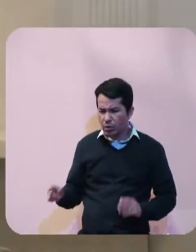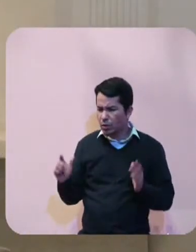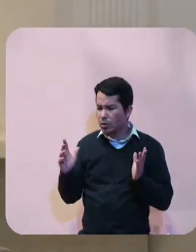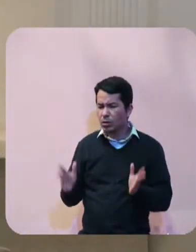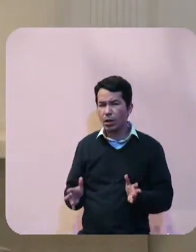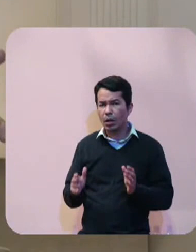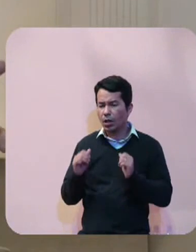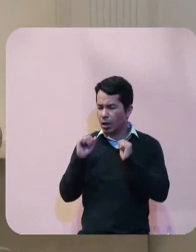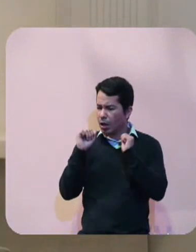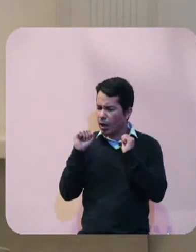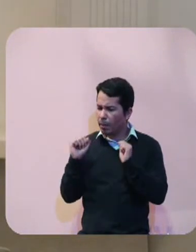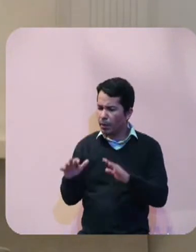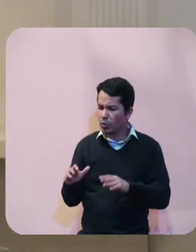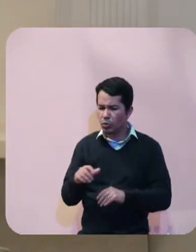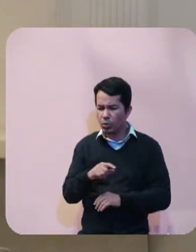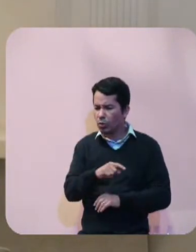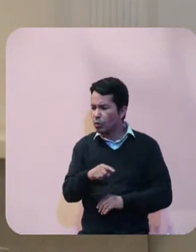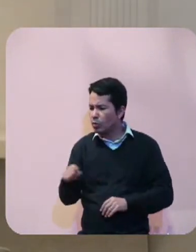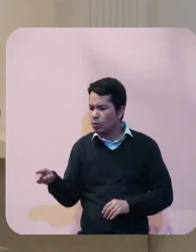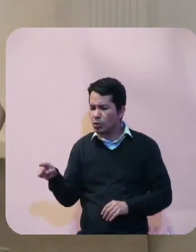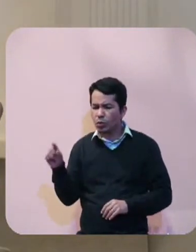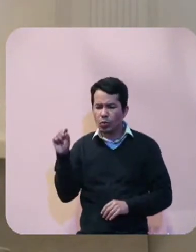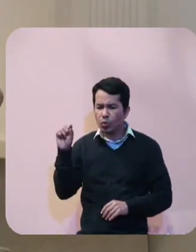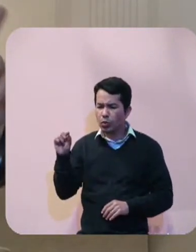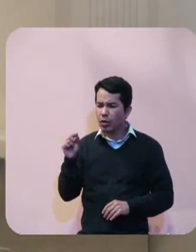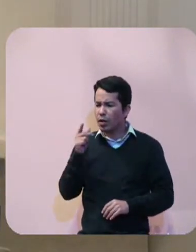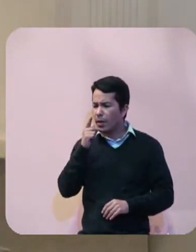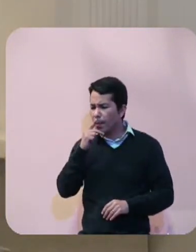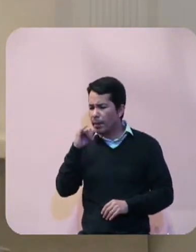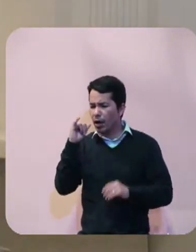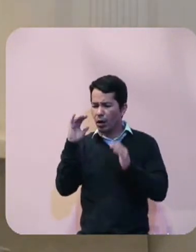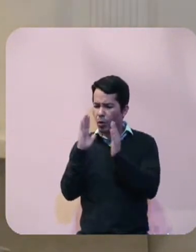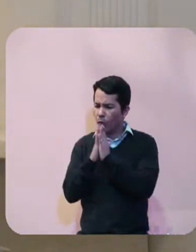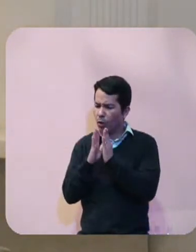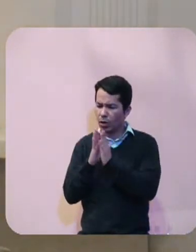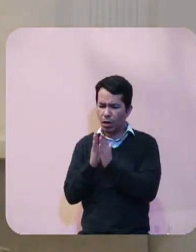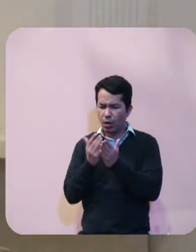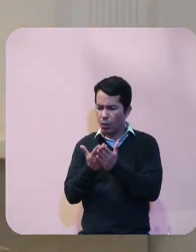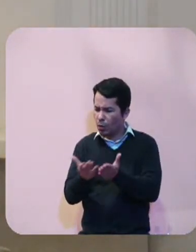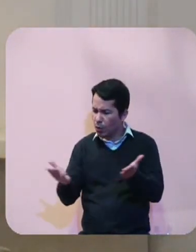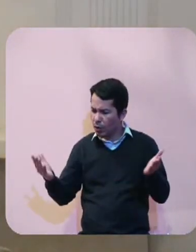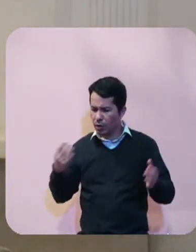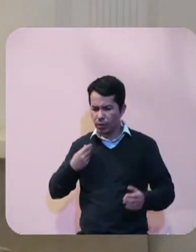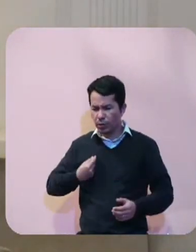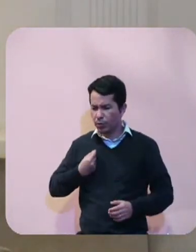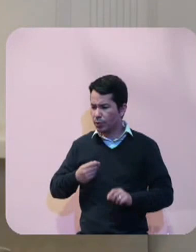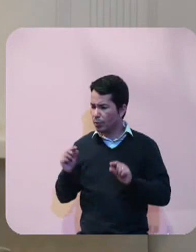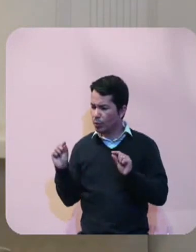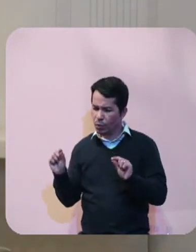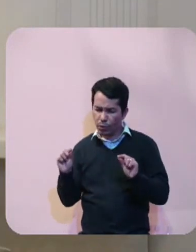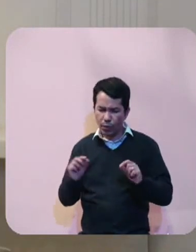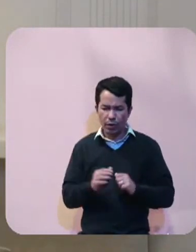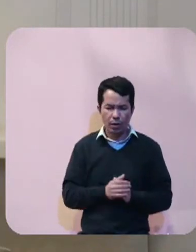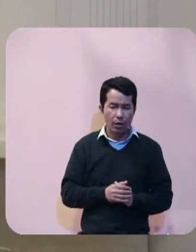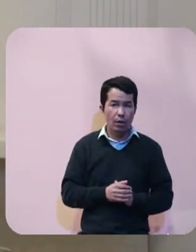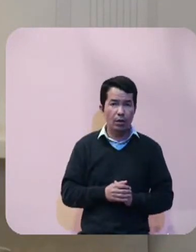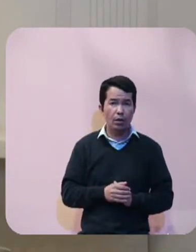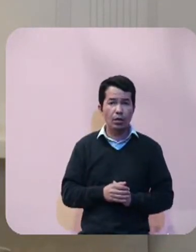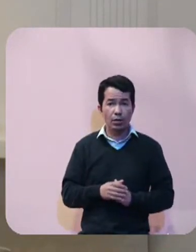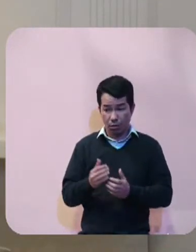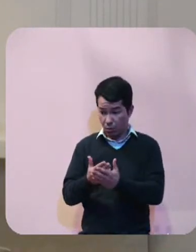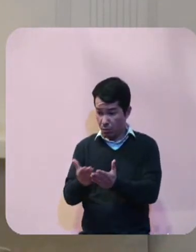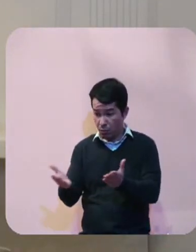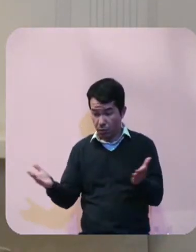profetizado, proclamado, orado a seu favor, será que seus filhos teriam